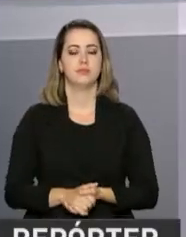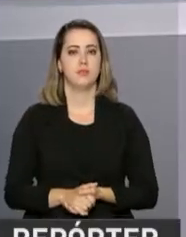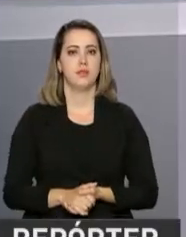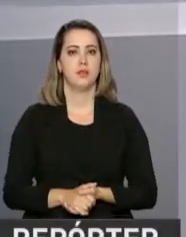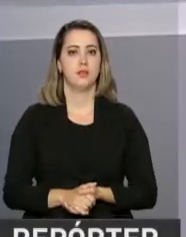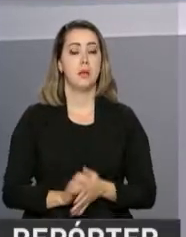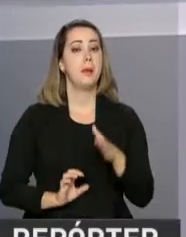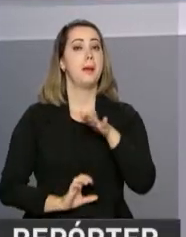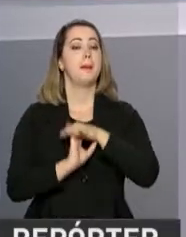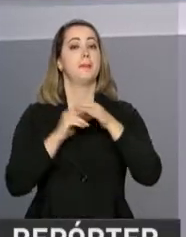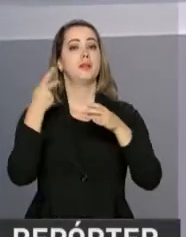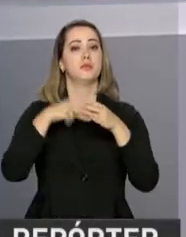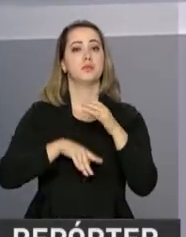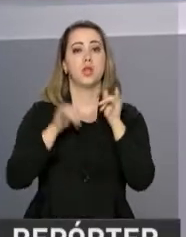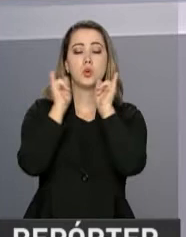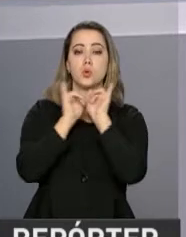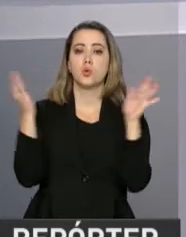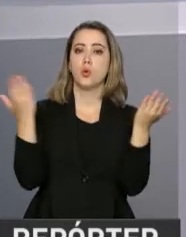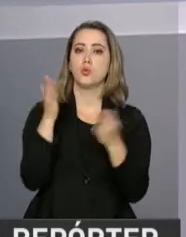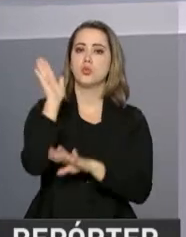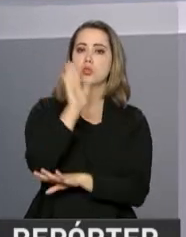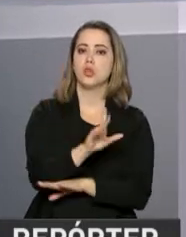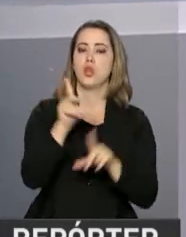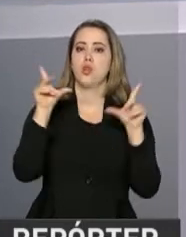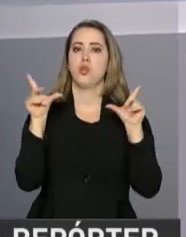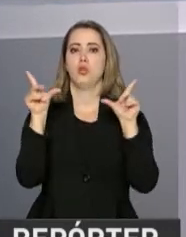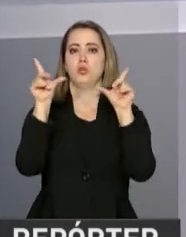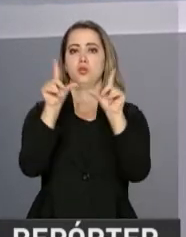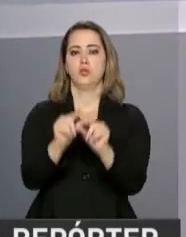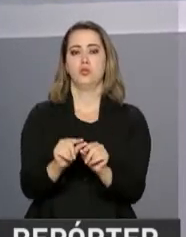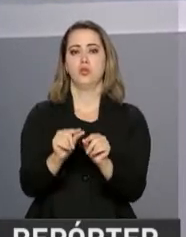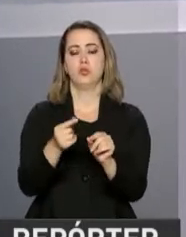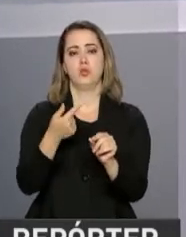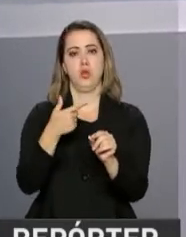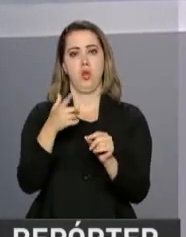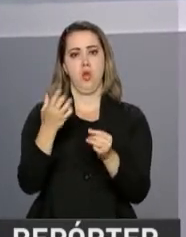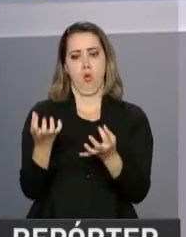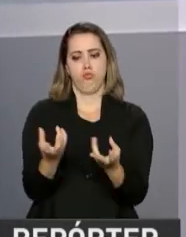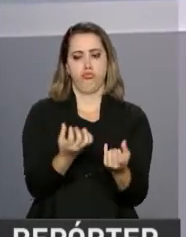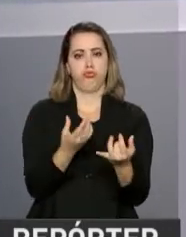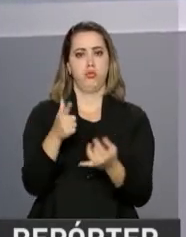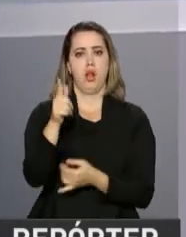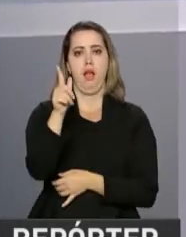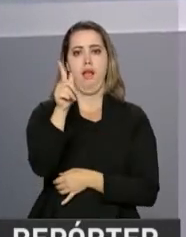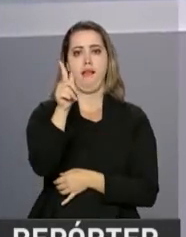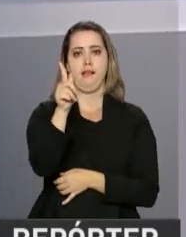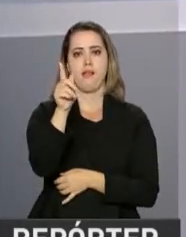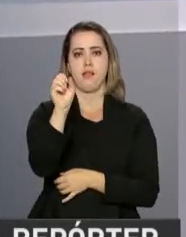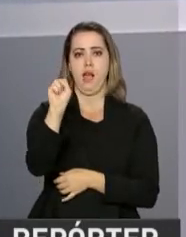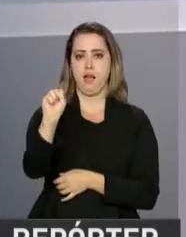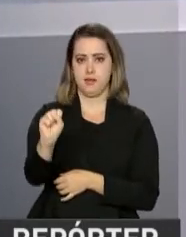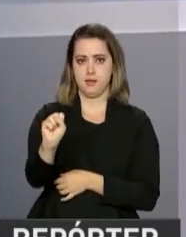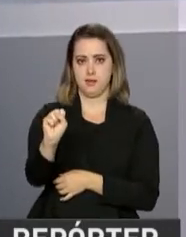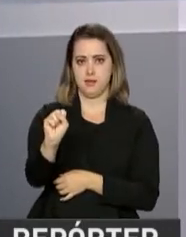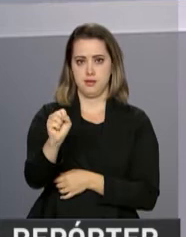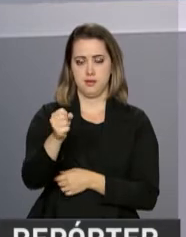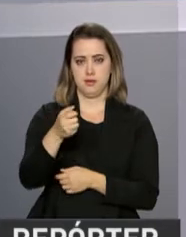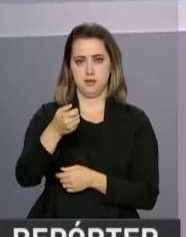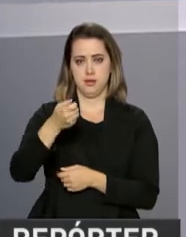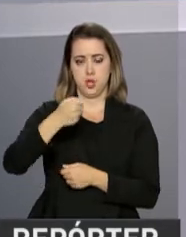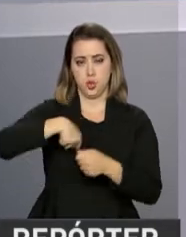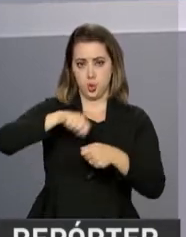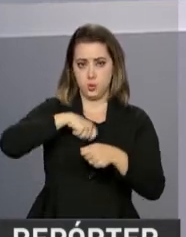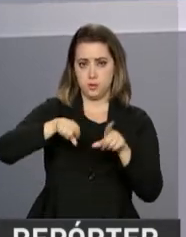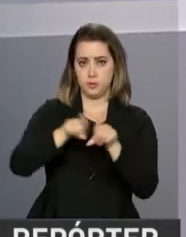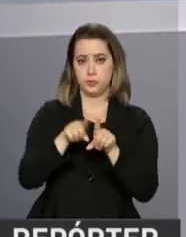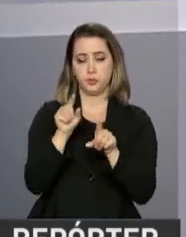ea petrobras anunciou no fim desta tarde a redução nos preços do glp que é o gás de cozinha de acordo com a empresa a redução